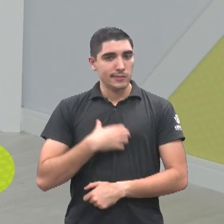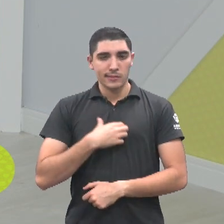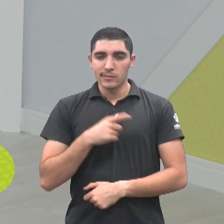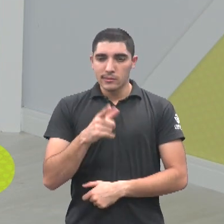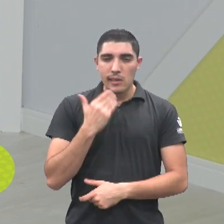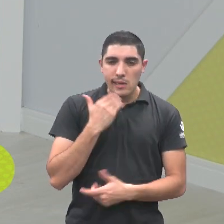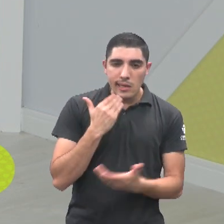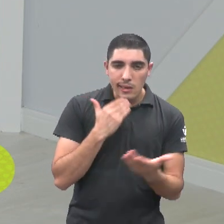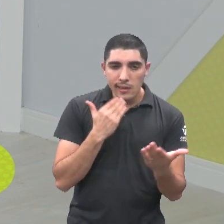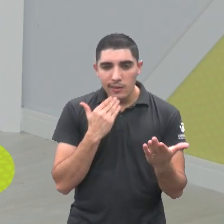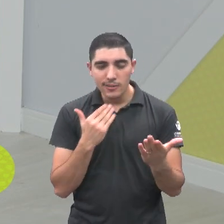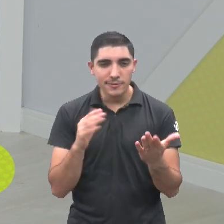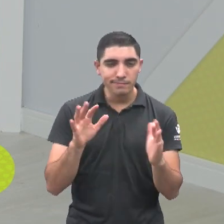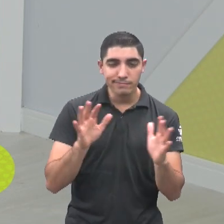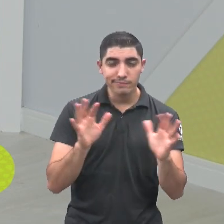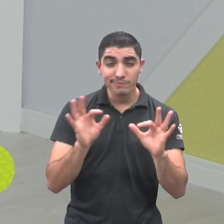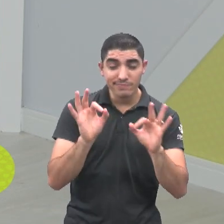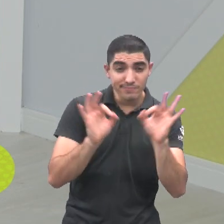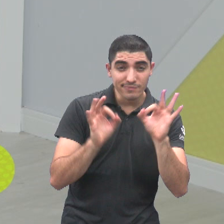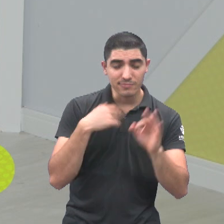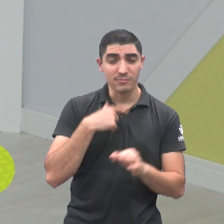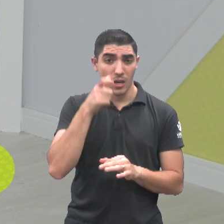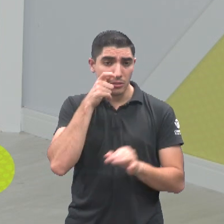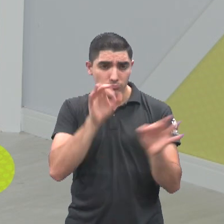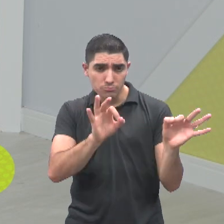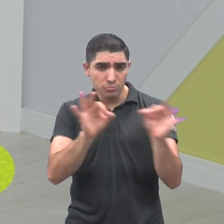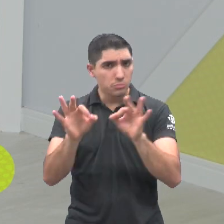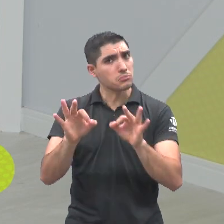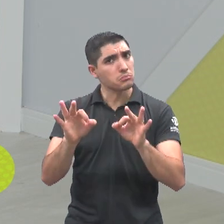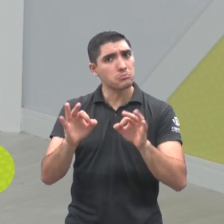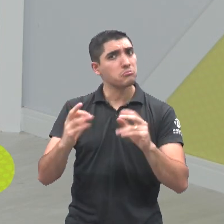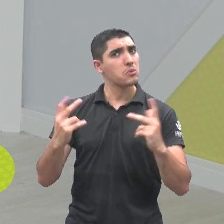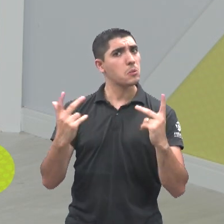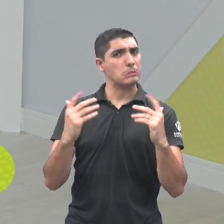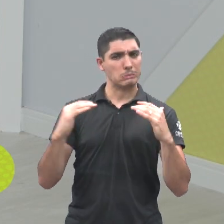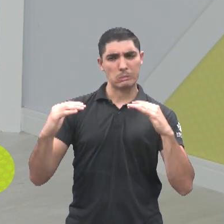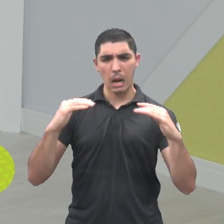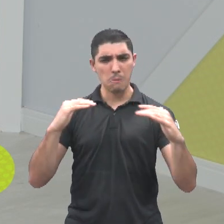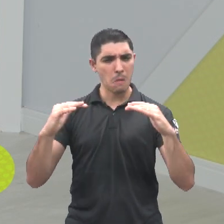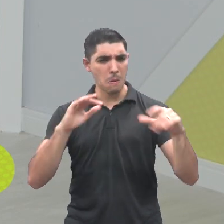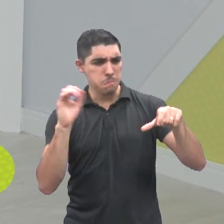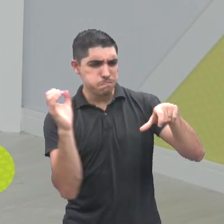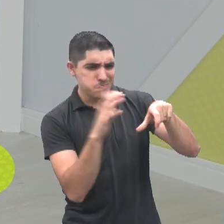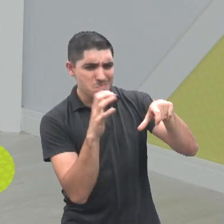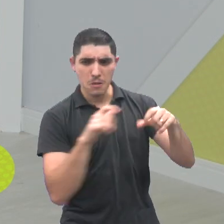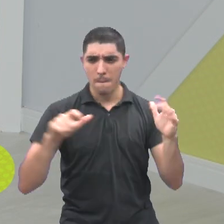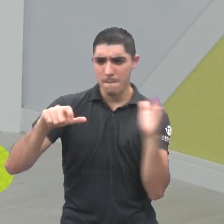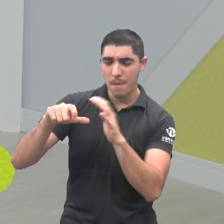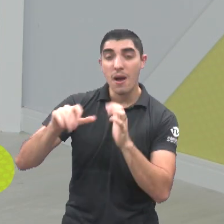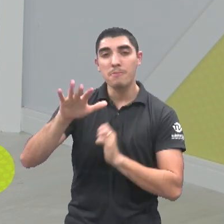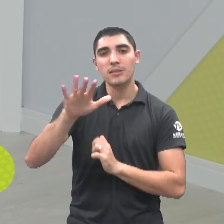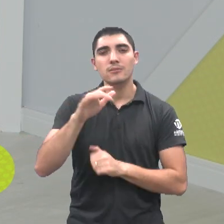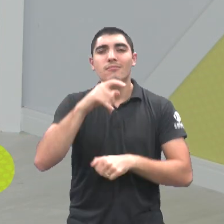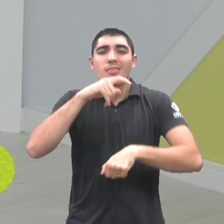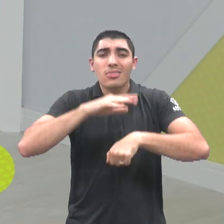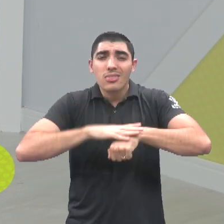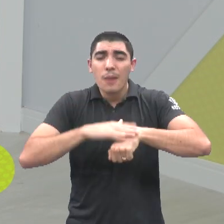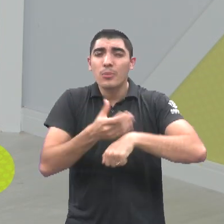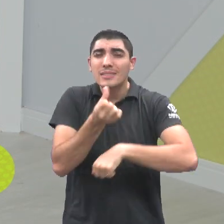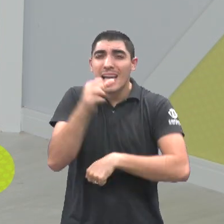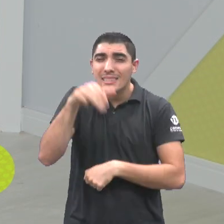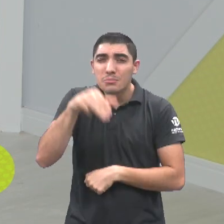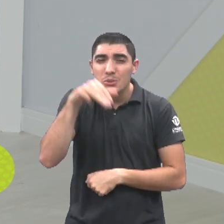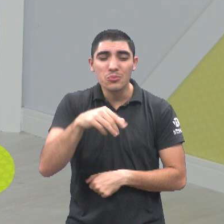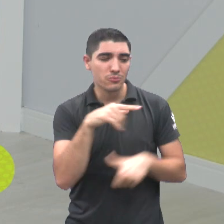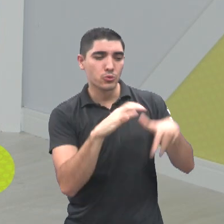da imagem, mas o que deu para ver é que o jogo foi parelho e logo aos 6 minutos o Joseense acabou sofrendo esse gol, não teve forças para ir para o